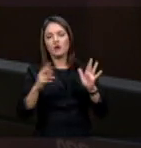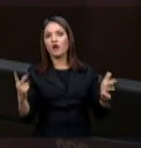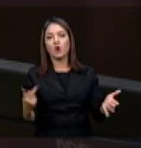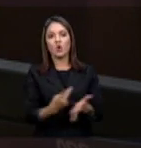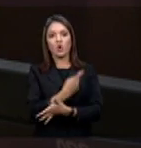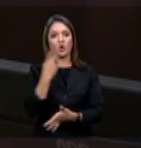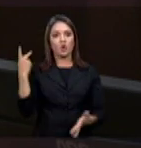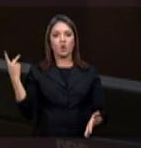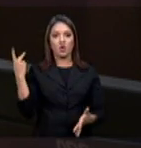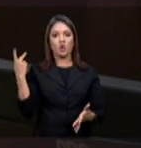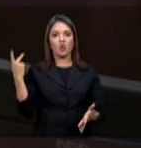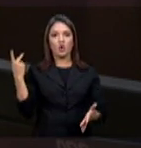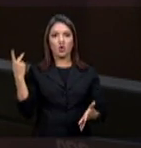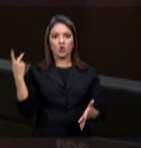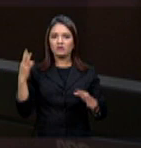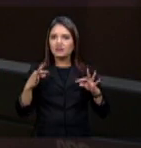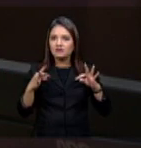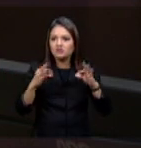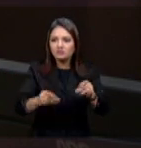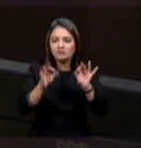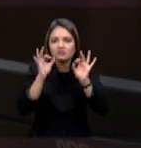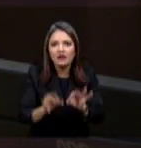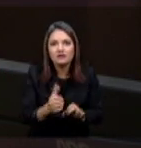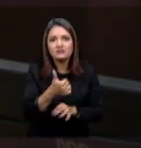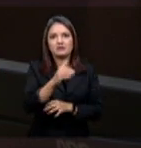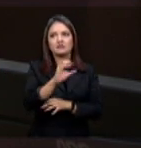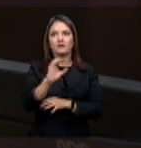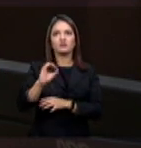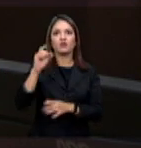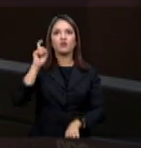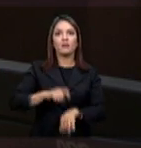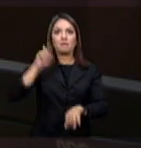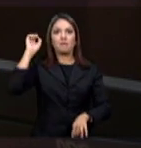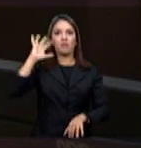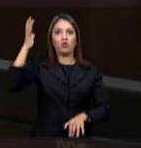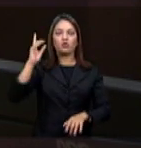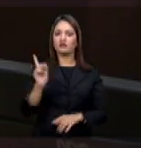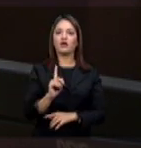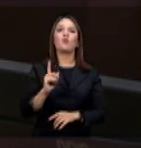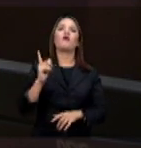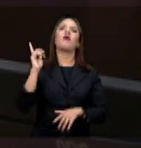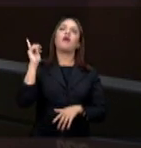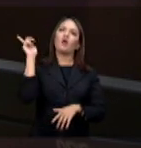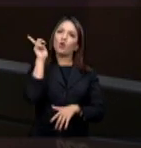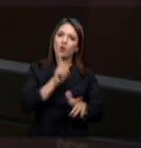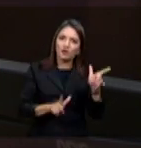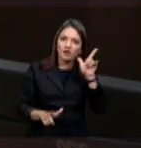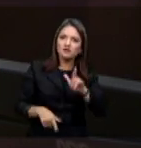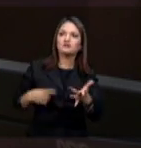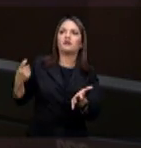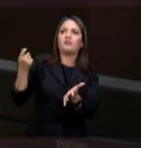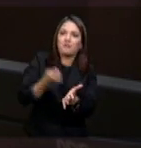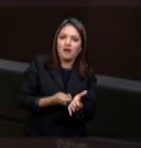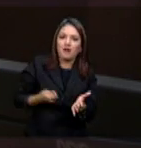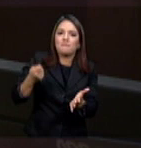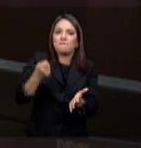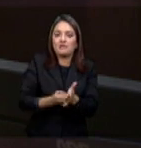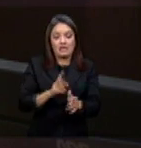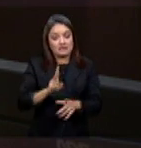por todas a e eles conquistas históricas que estão sempre em constante mutação